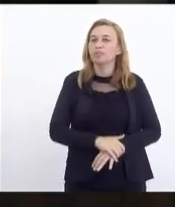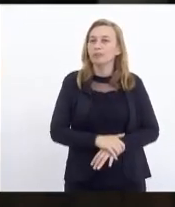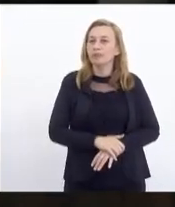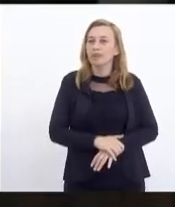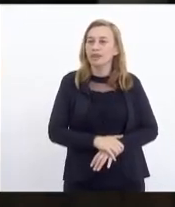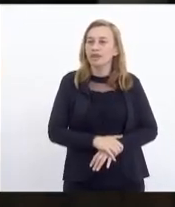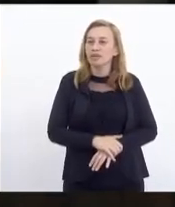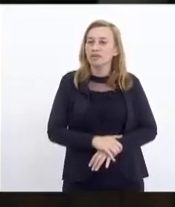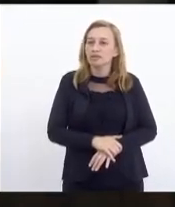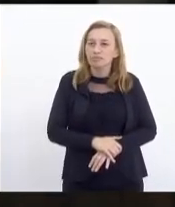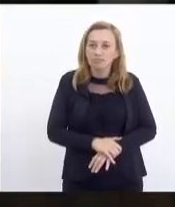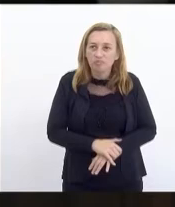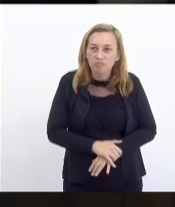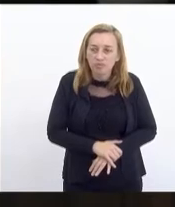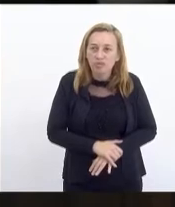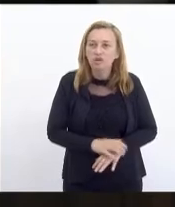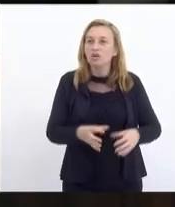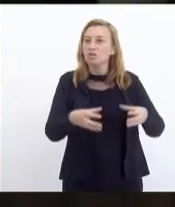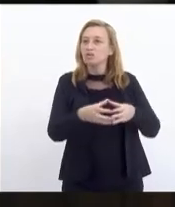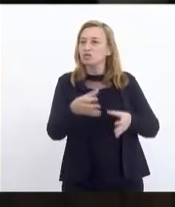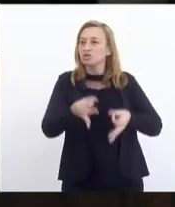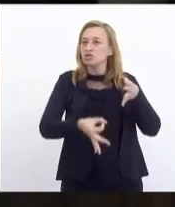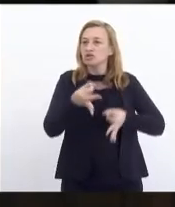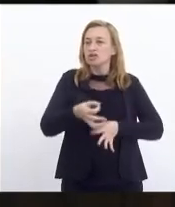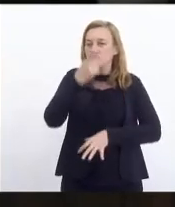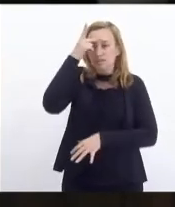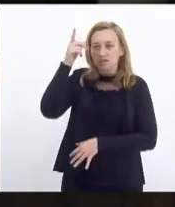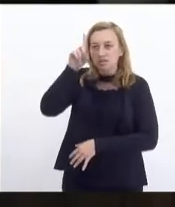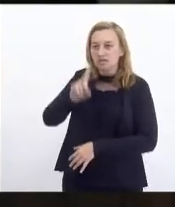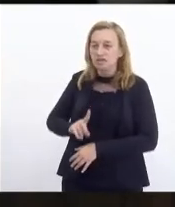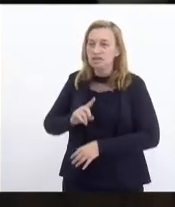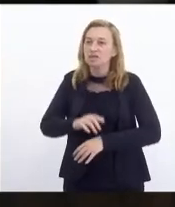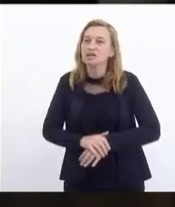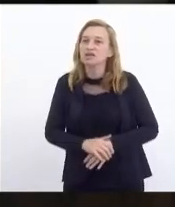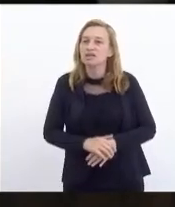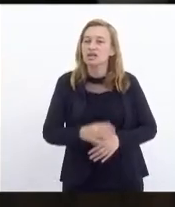Pendendo de pareceres das comissões de Constituição e Justiça da Pessoa com Deficiência,